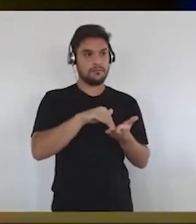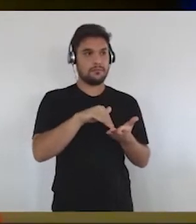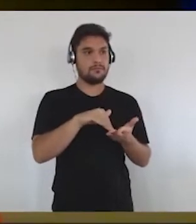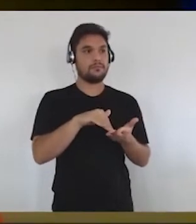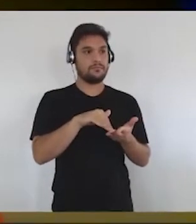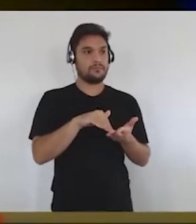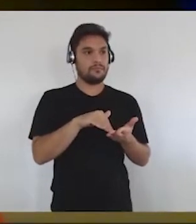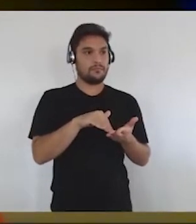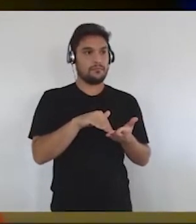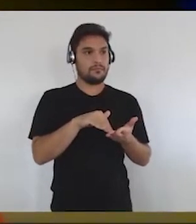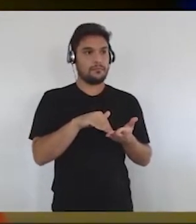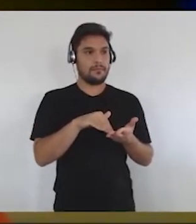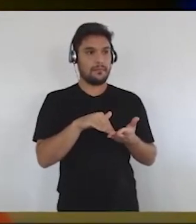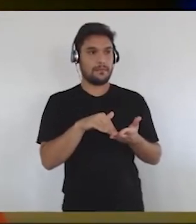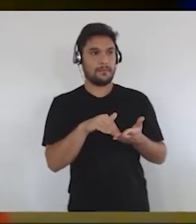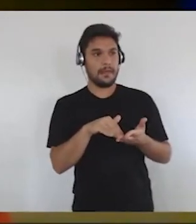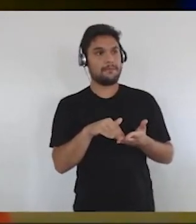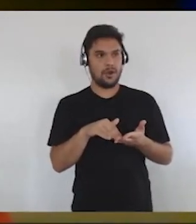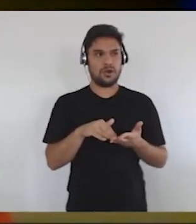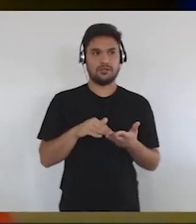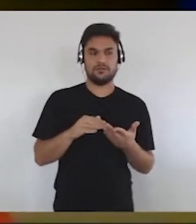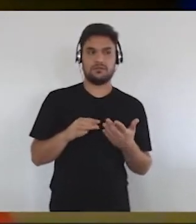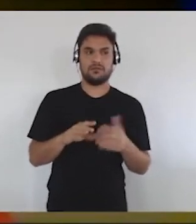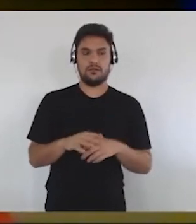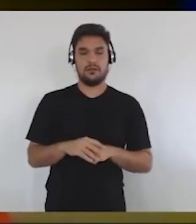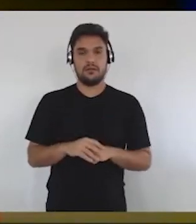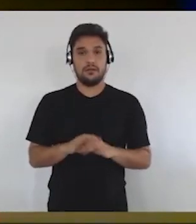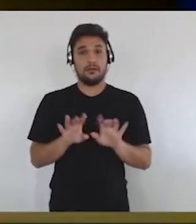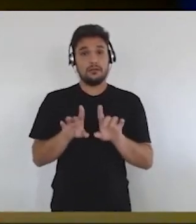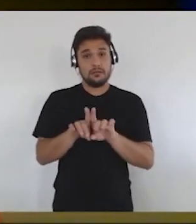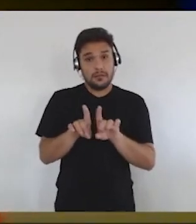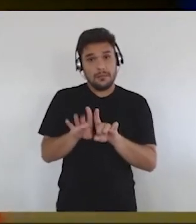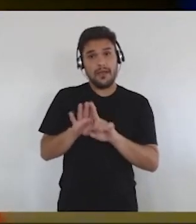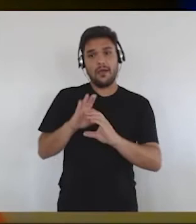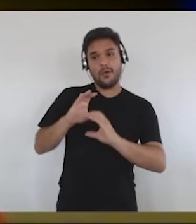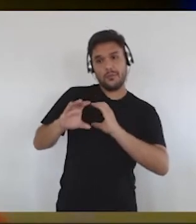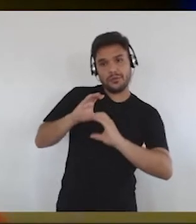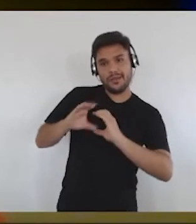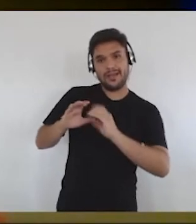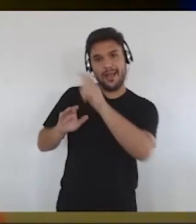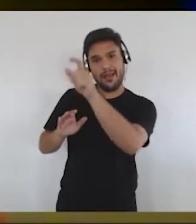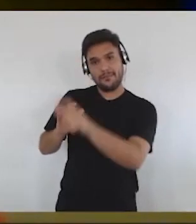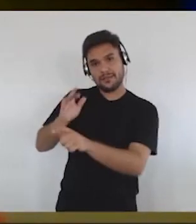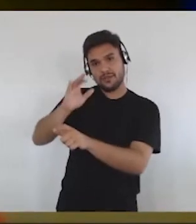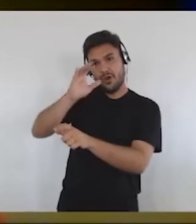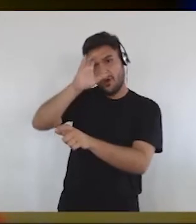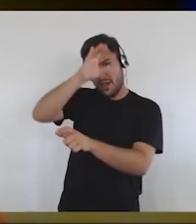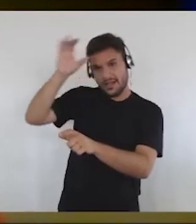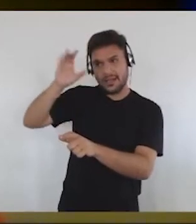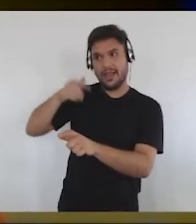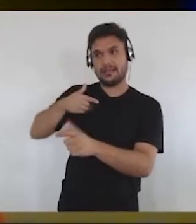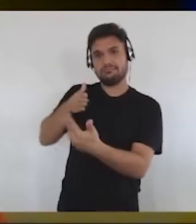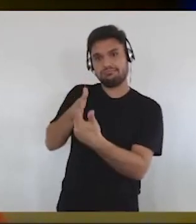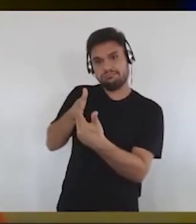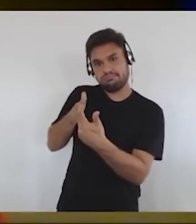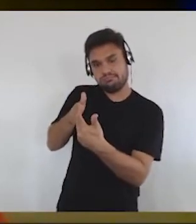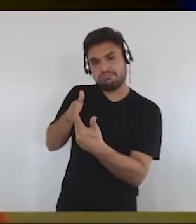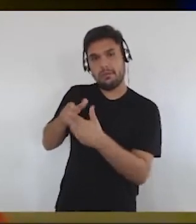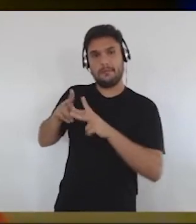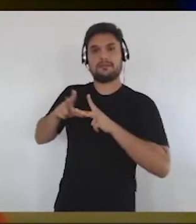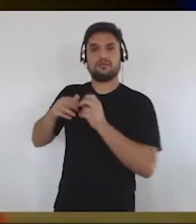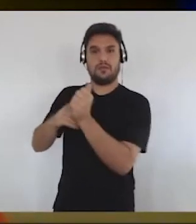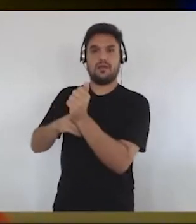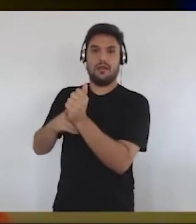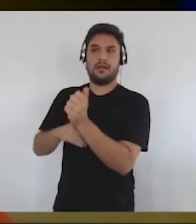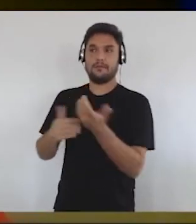são direitos, inciso 3º, comunicar-se com seus clientes, pessoal e reservadamente, mesmo sem procuração, quando eles estiverem